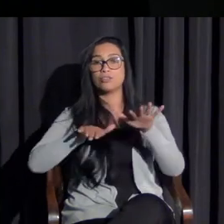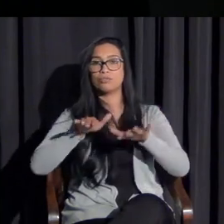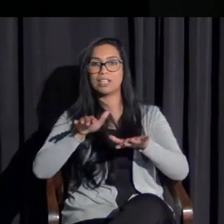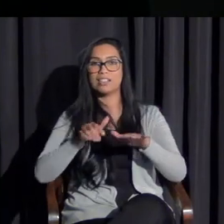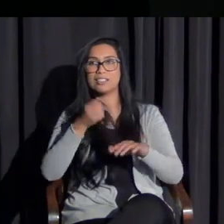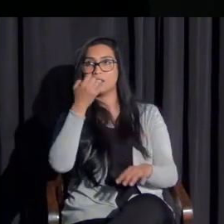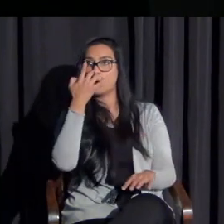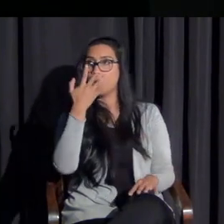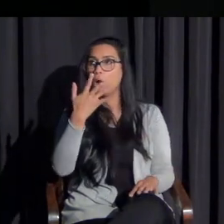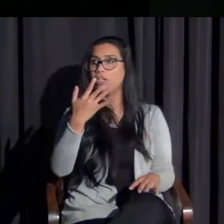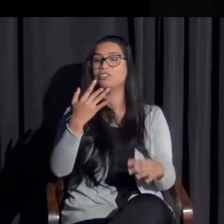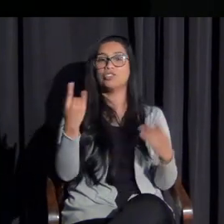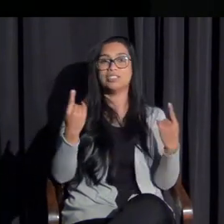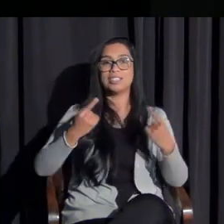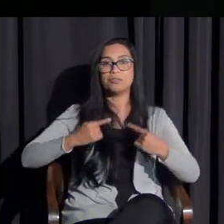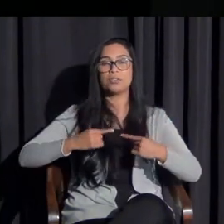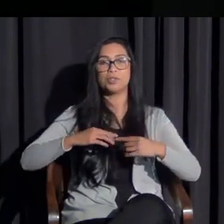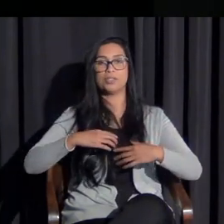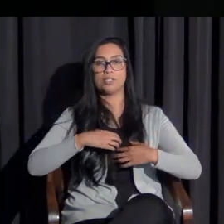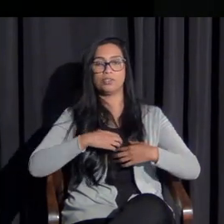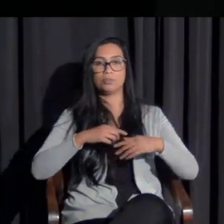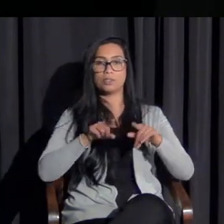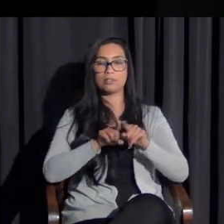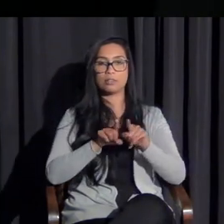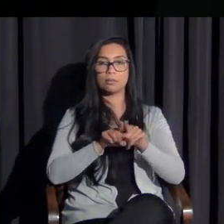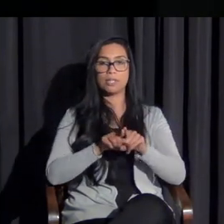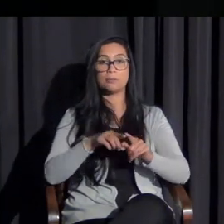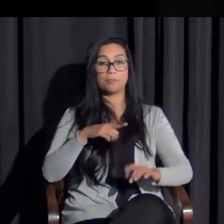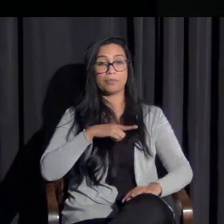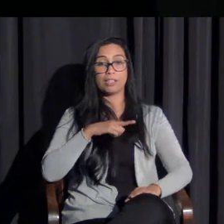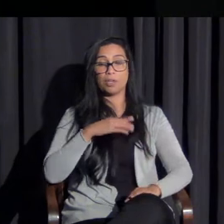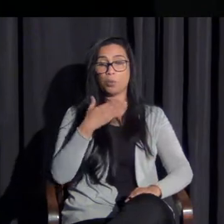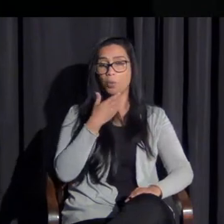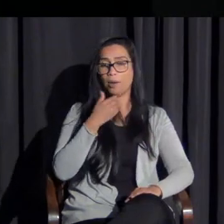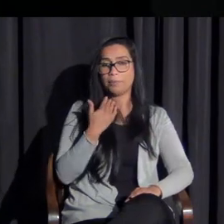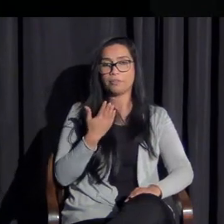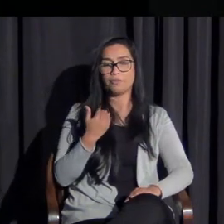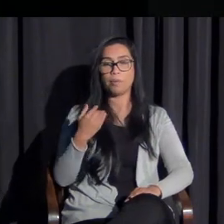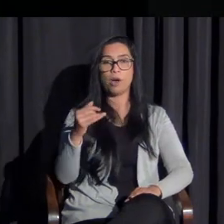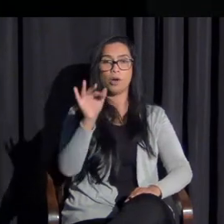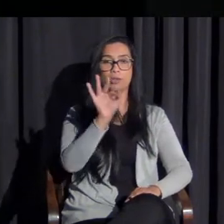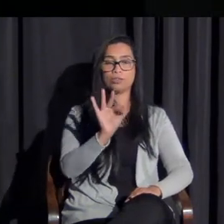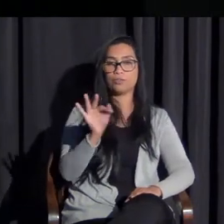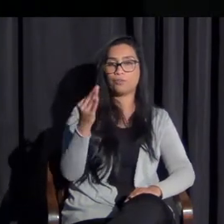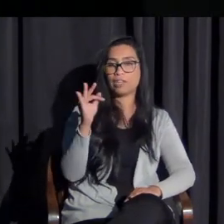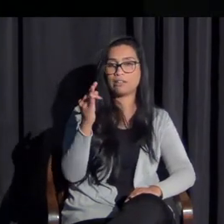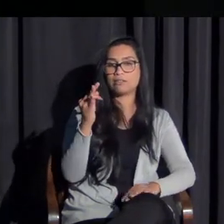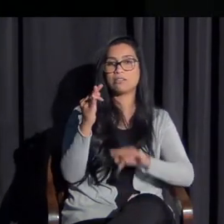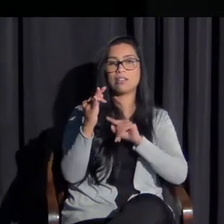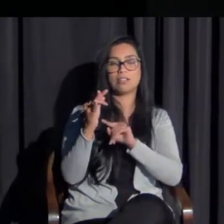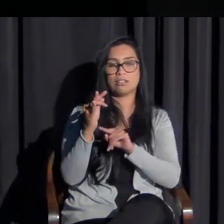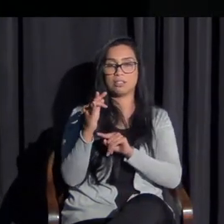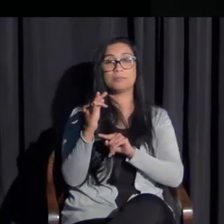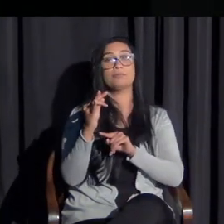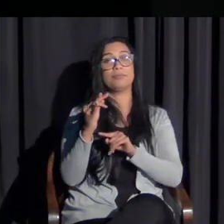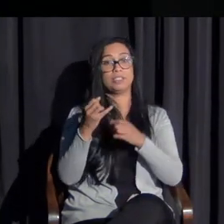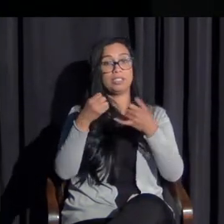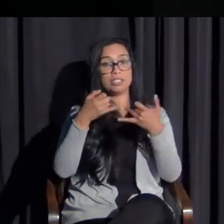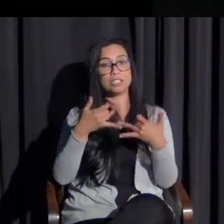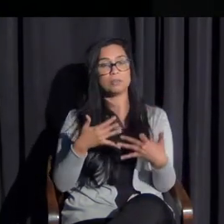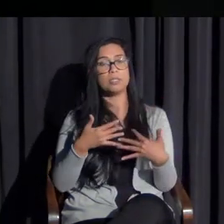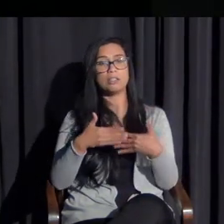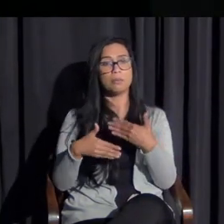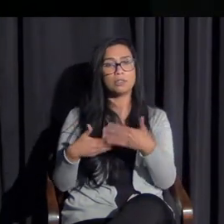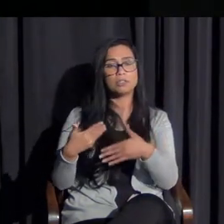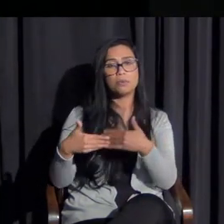um desafio também, né, é um filósofo francês chamado Henri Lefebvre, que vai falar da produção da cidade. A